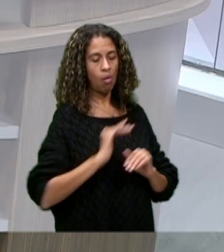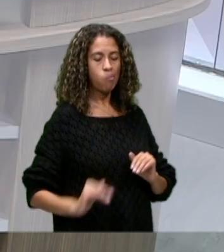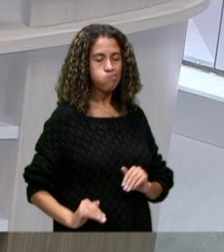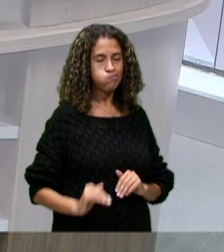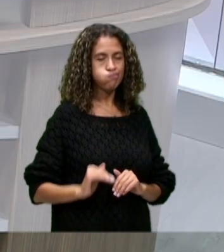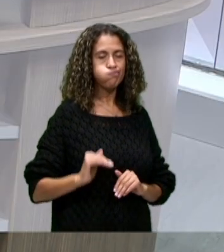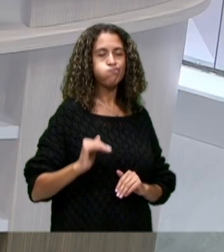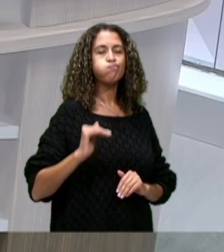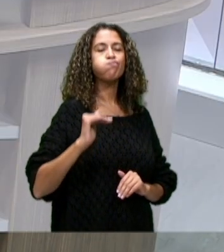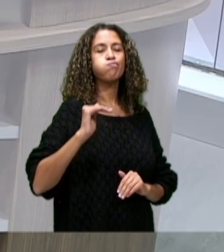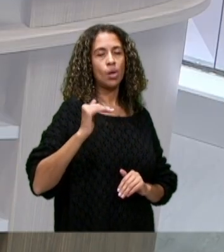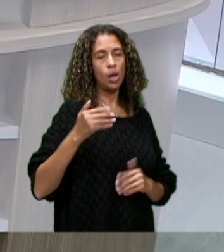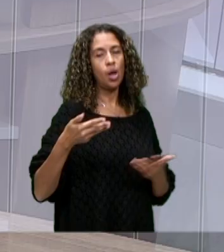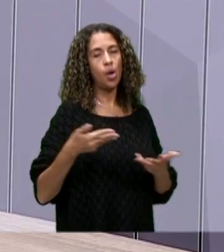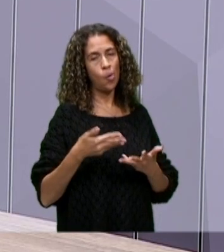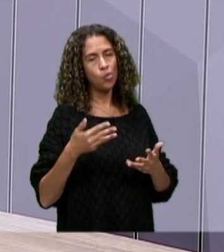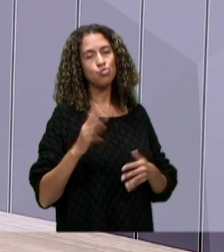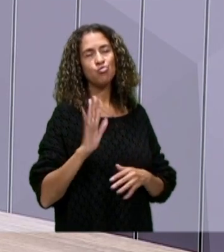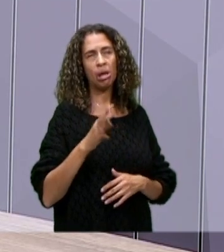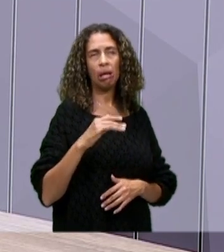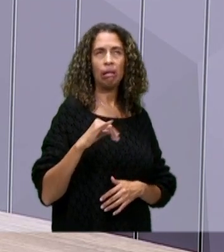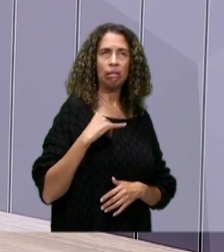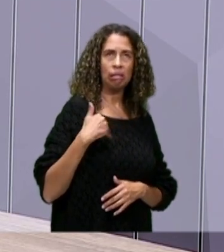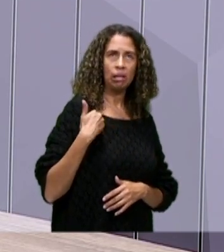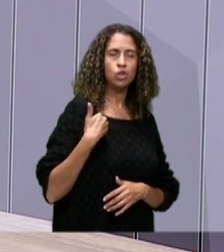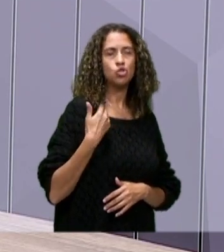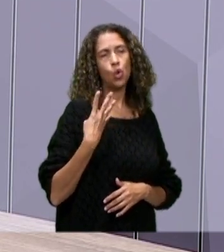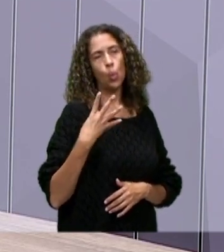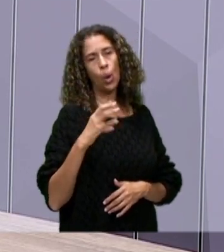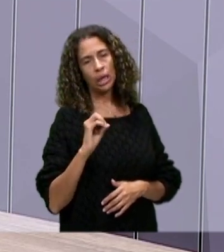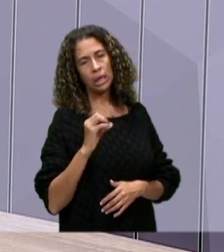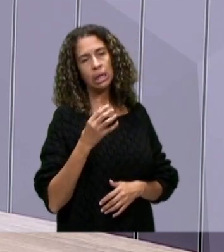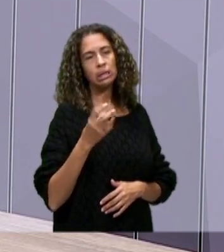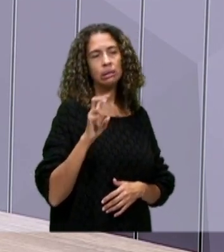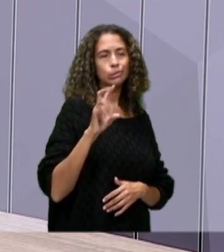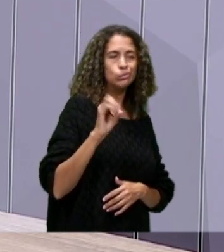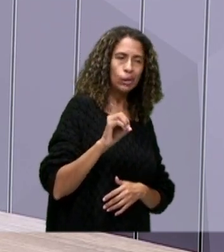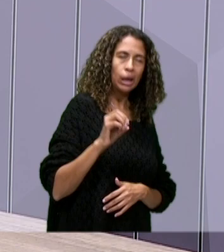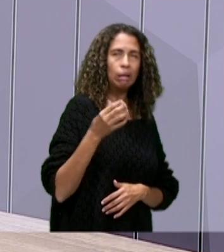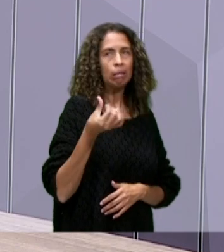cresceu, a gente que tem hoje 40, 50, 60, deixa pra lá,